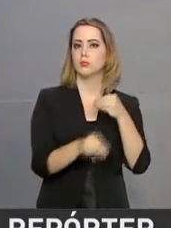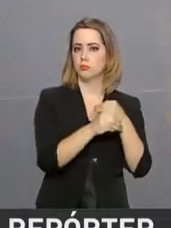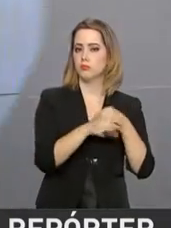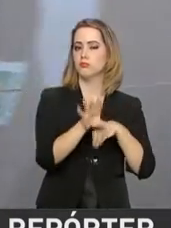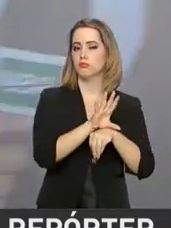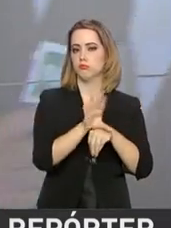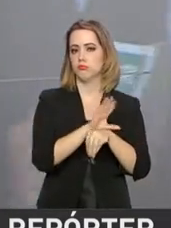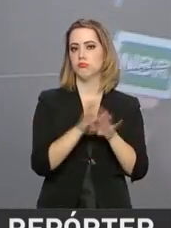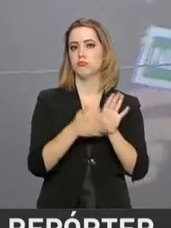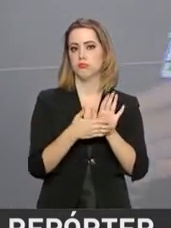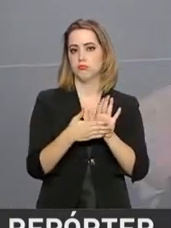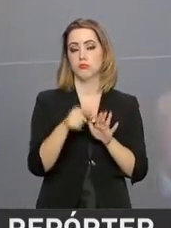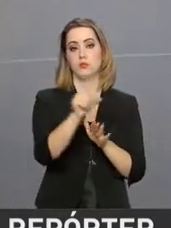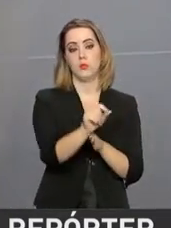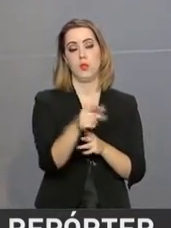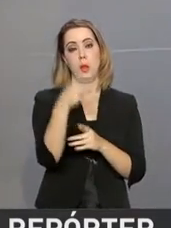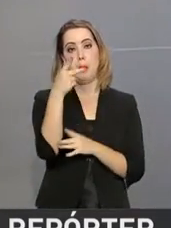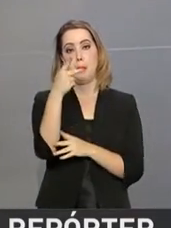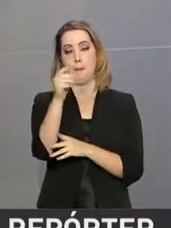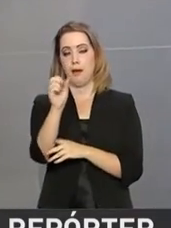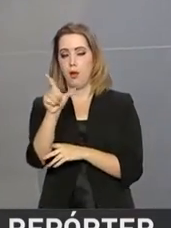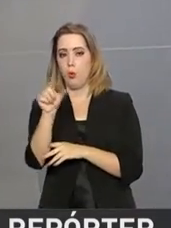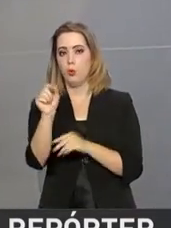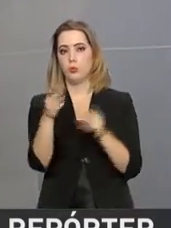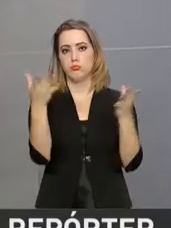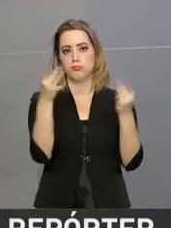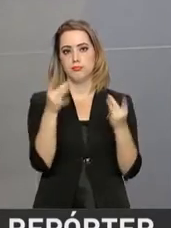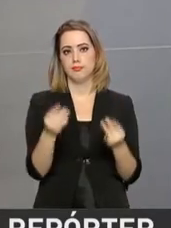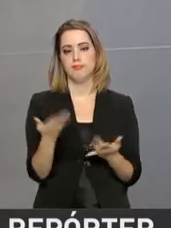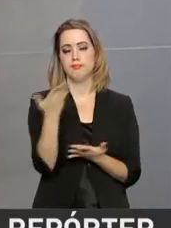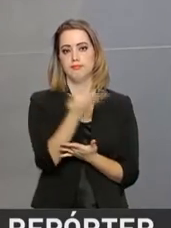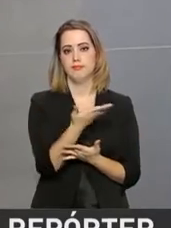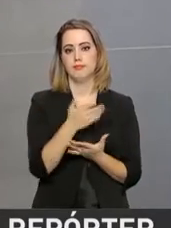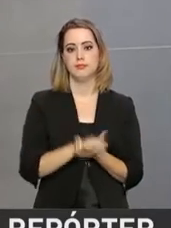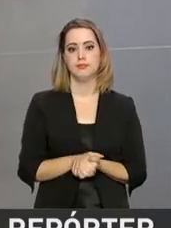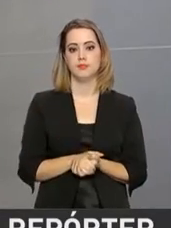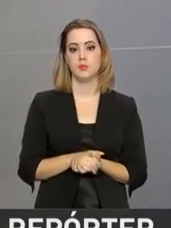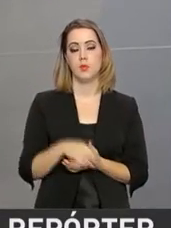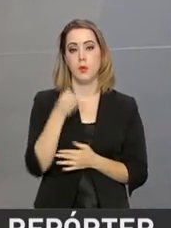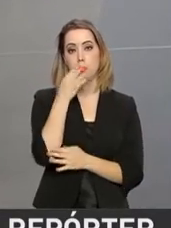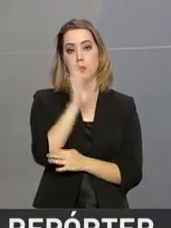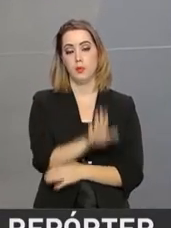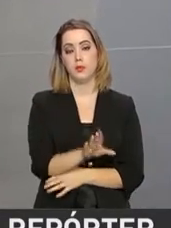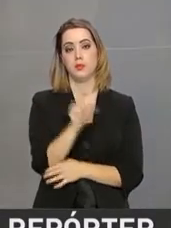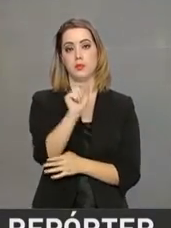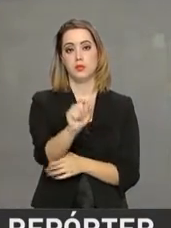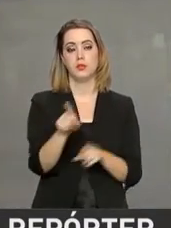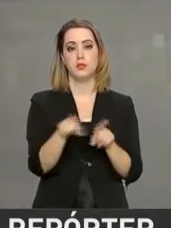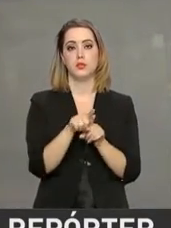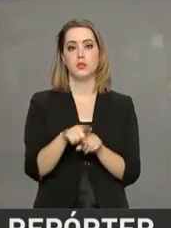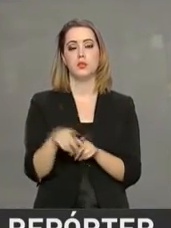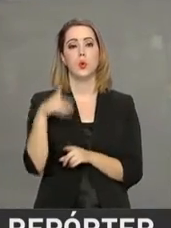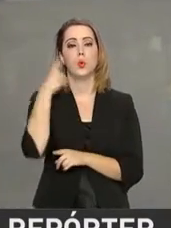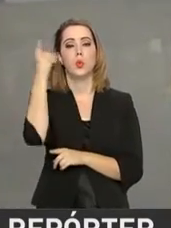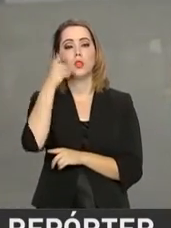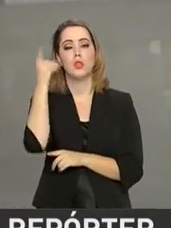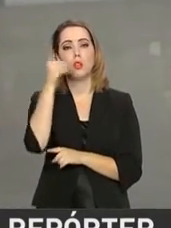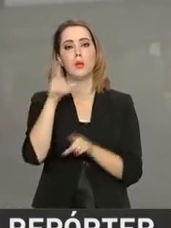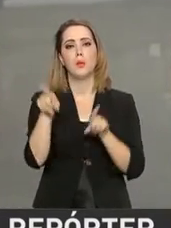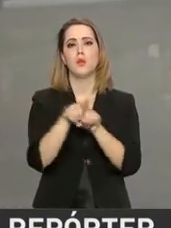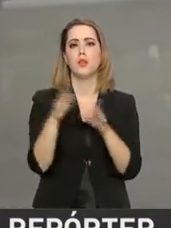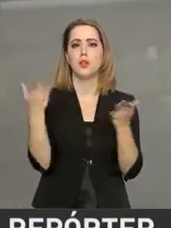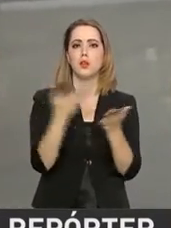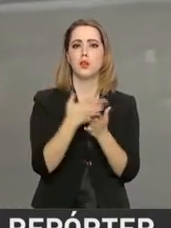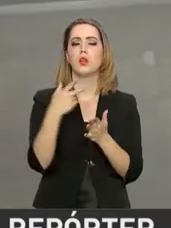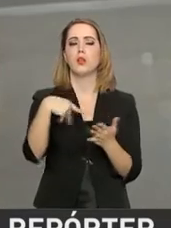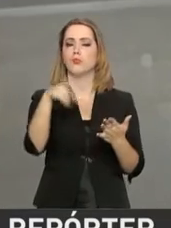La Sálvia, ao vivo, traz as informações desse assunto para a gente. Boa tarde, Paulo. Boa tarde, Zé Luiz. O deputado Darcísio Perondi está fazendo